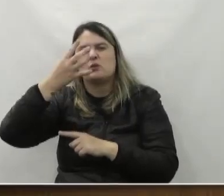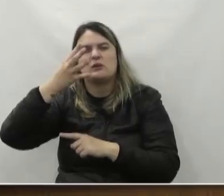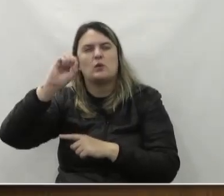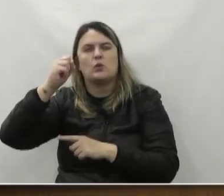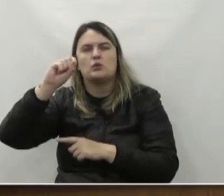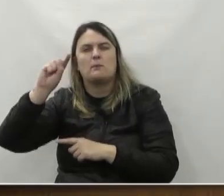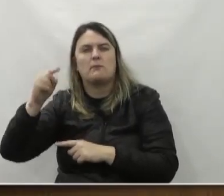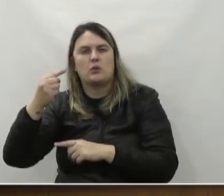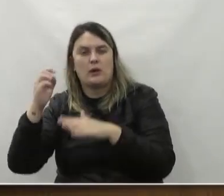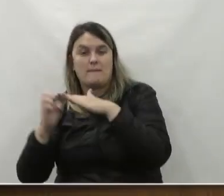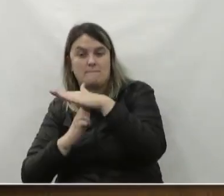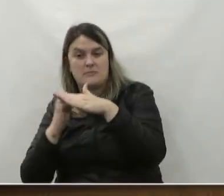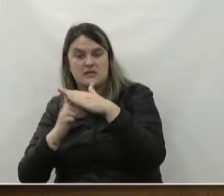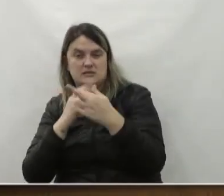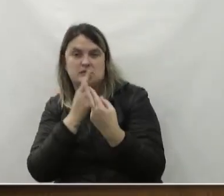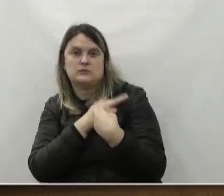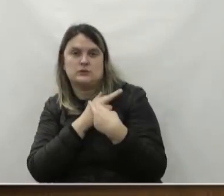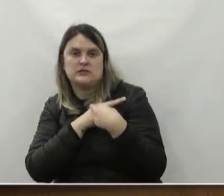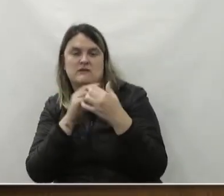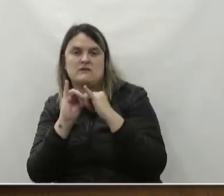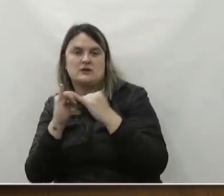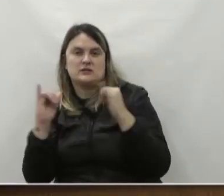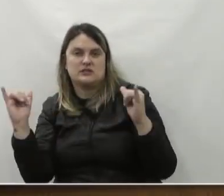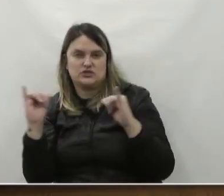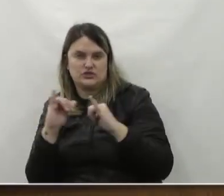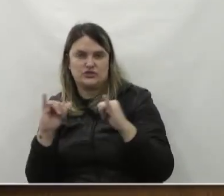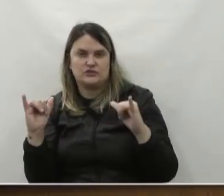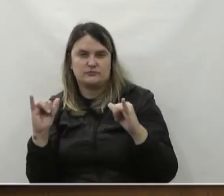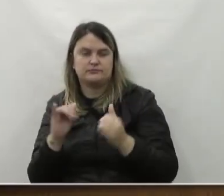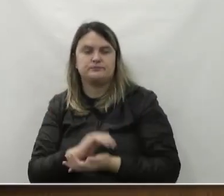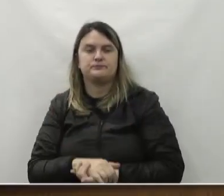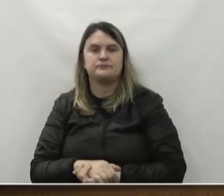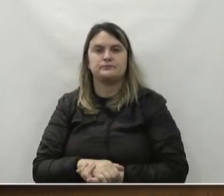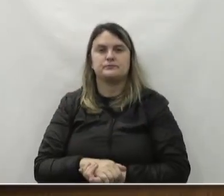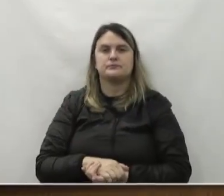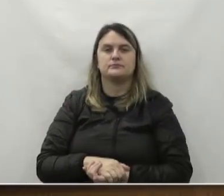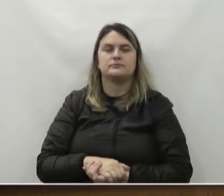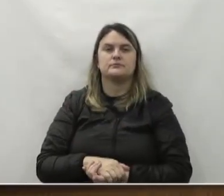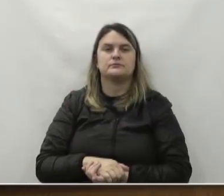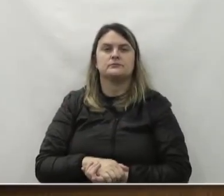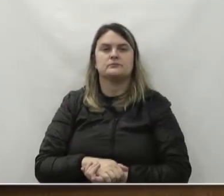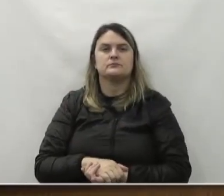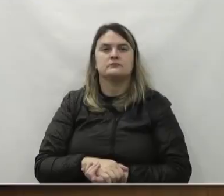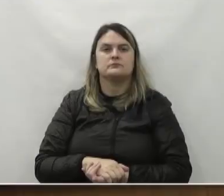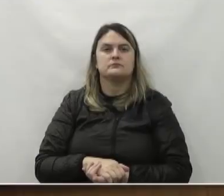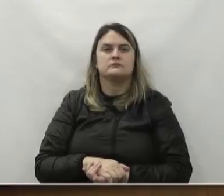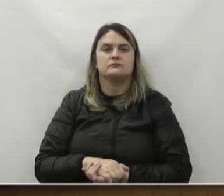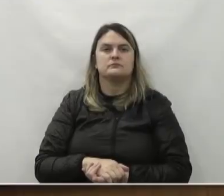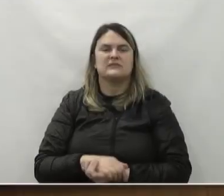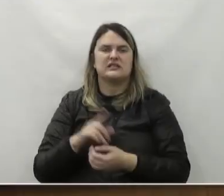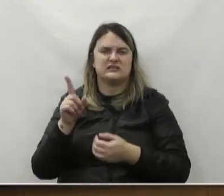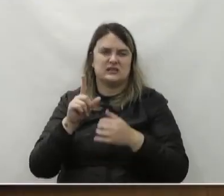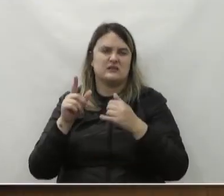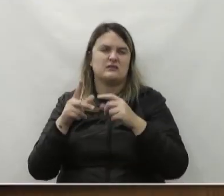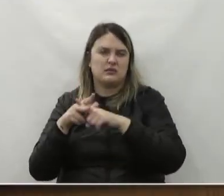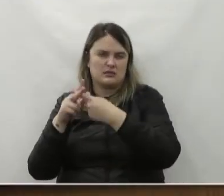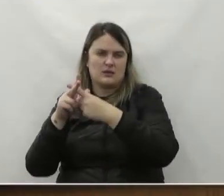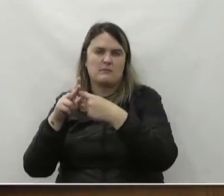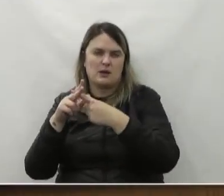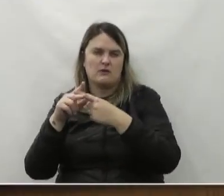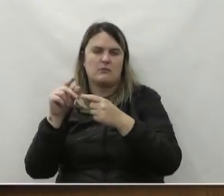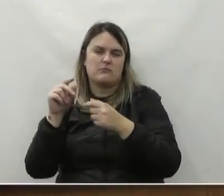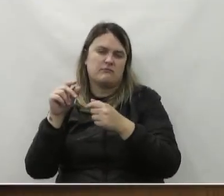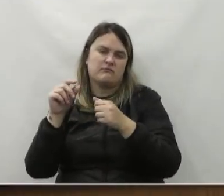148 mil para a empresa emergencial que está fazendo o serviço de manutenção. Por sinal, muito, muito mal